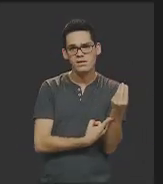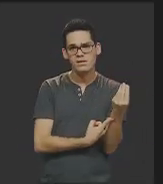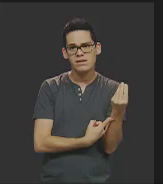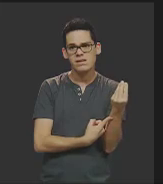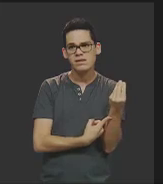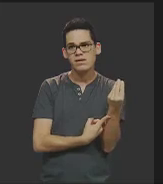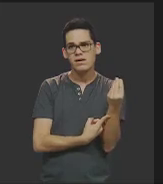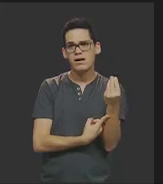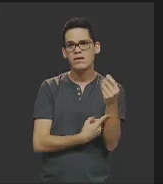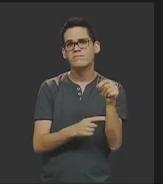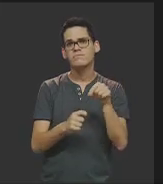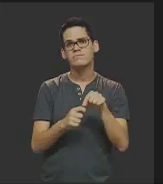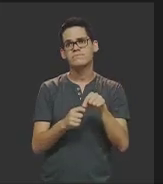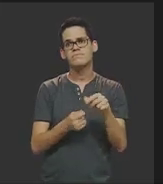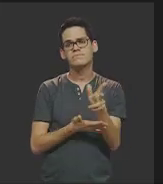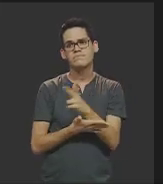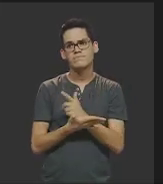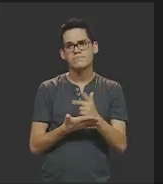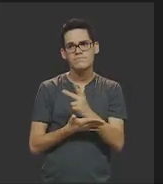professora?